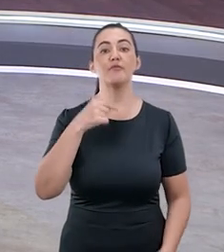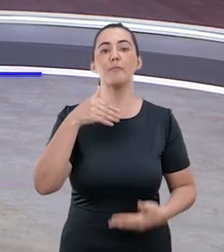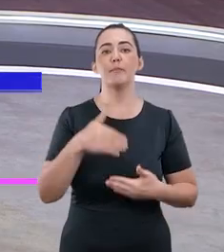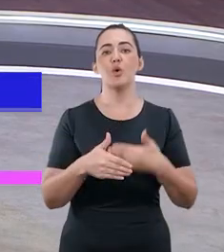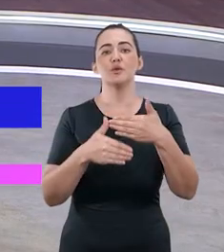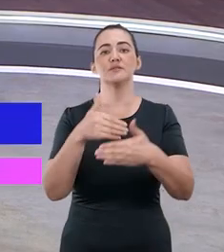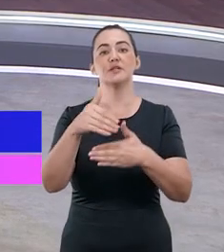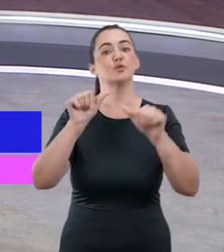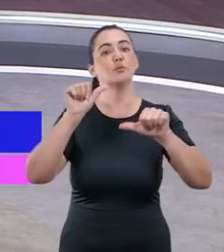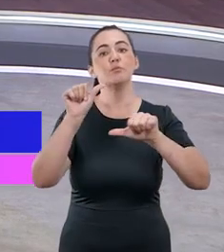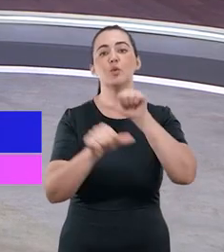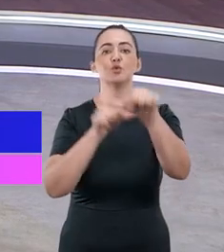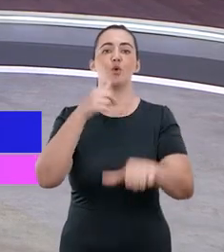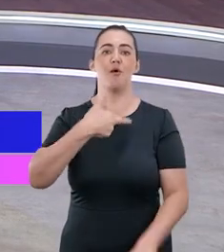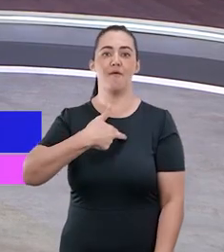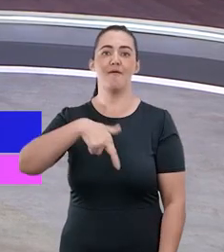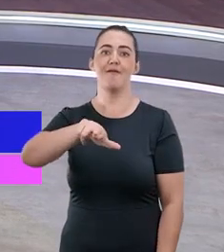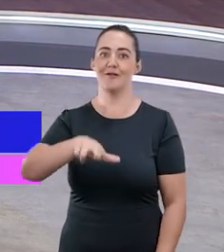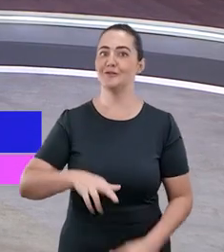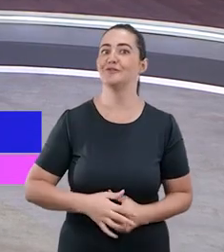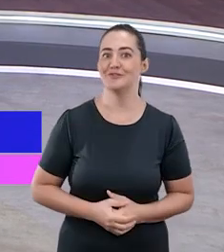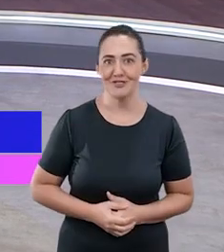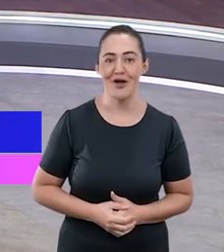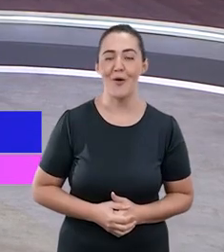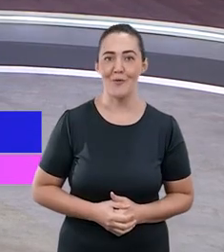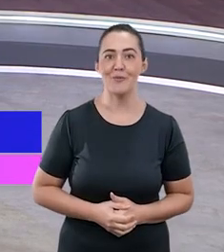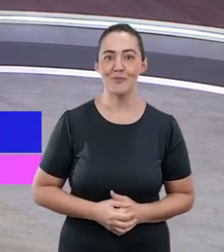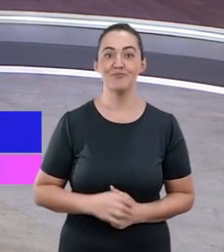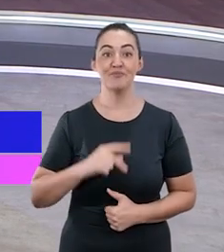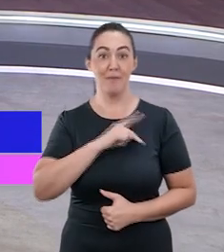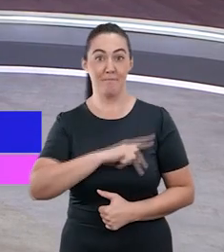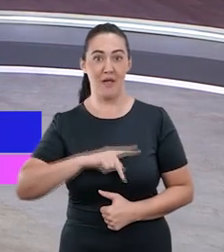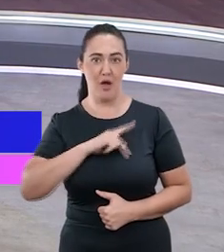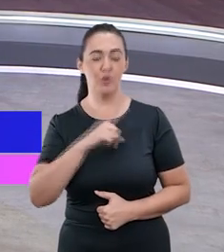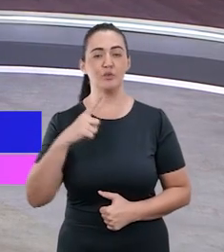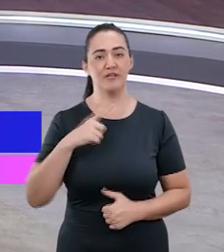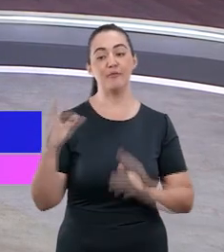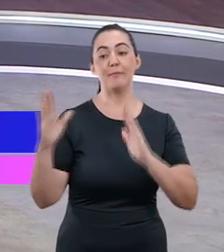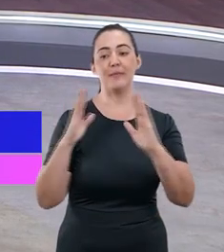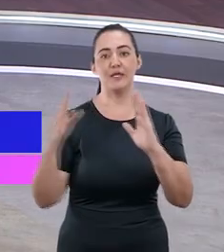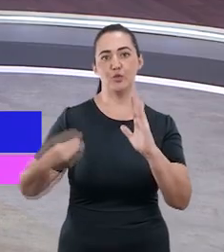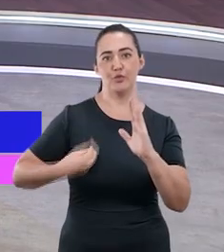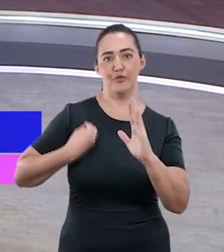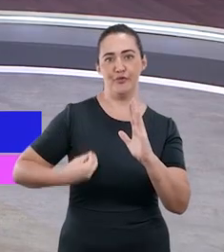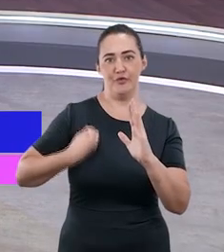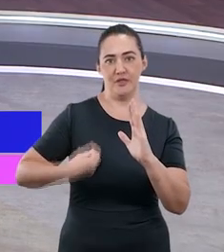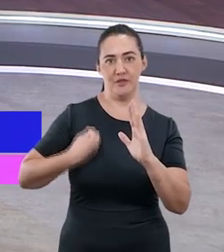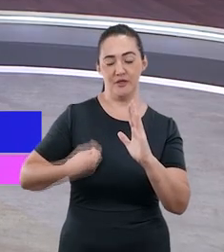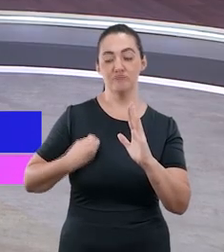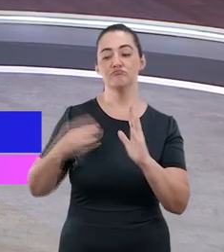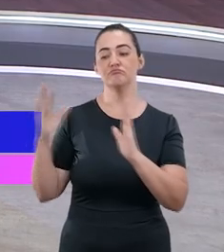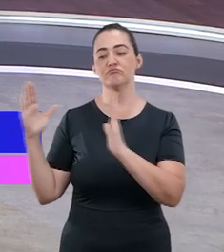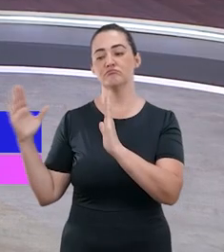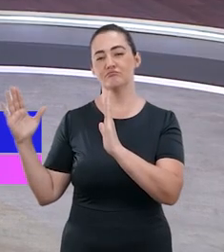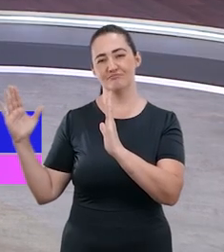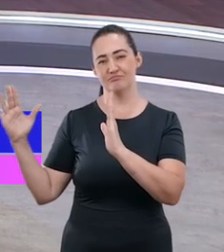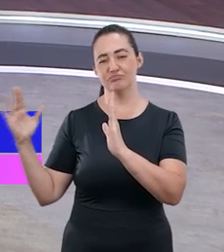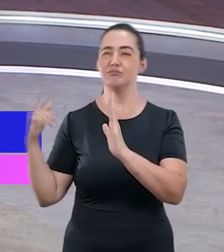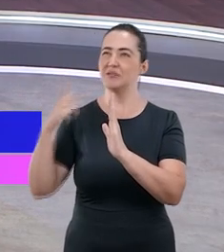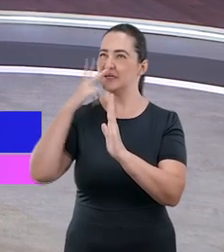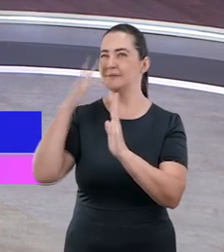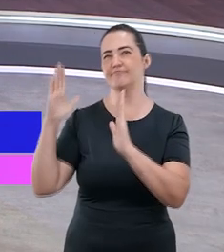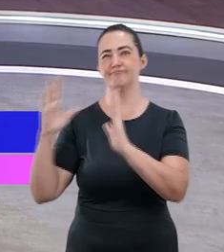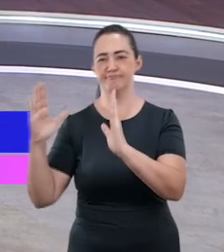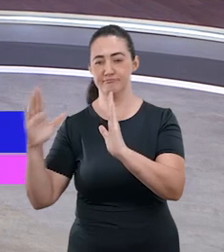religião. É isso mesmo. O grande apóstolo, ele teve um momento onde ele abandona tradições para viver